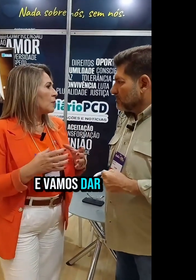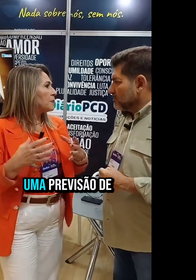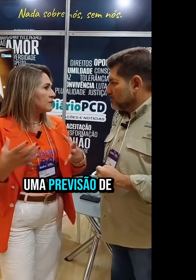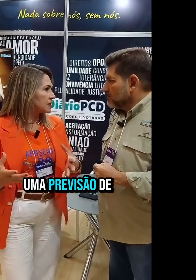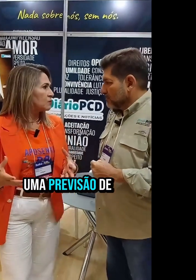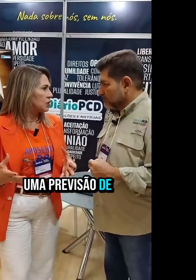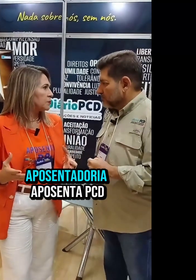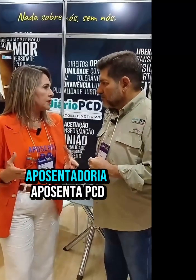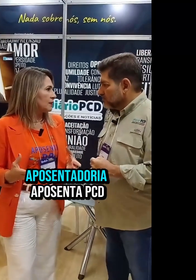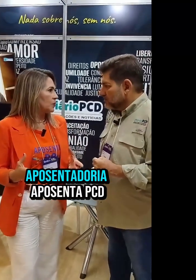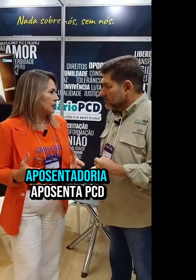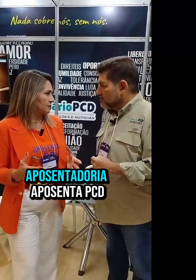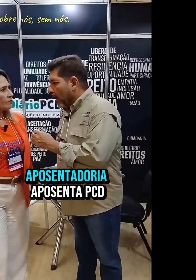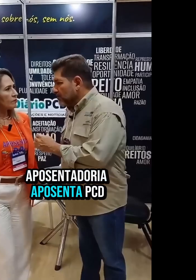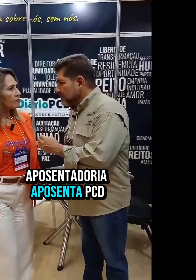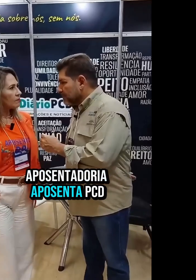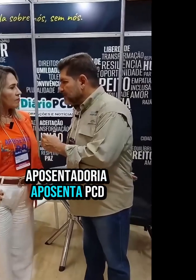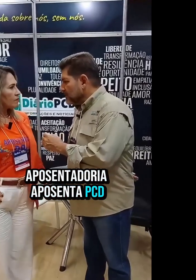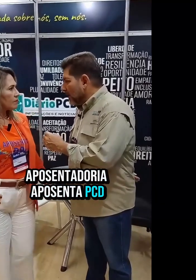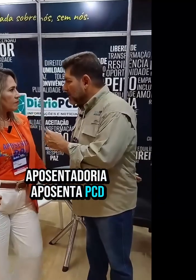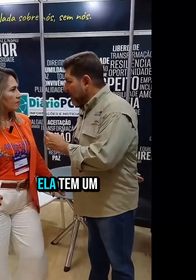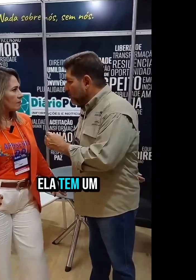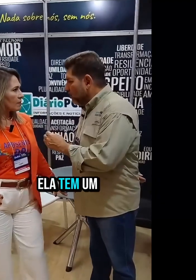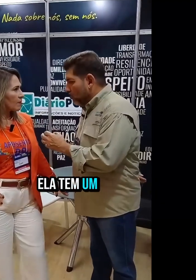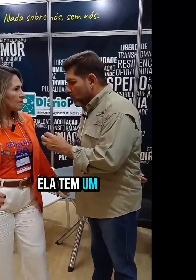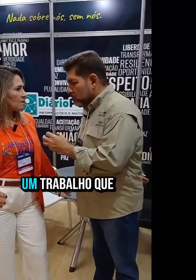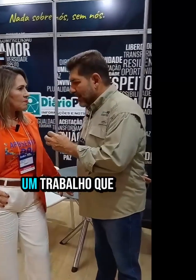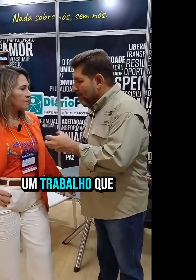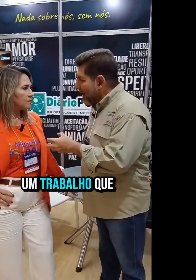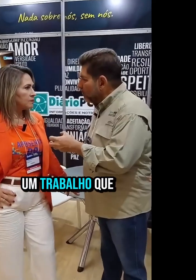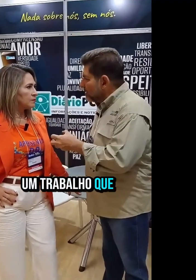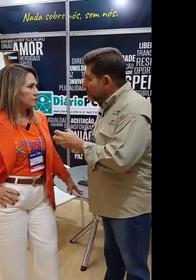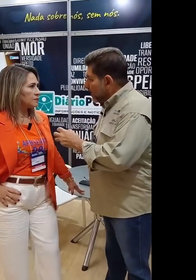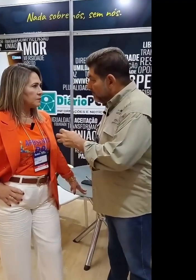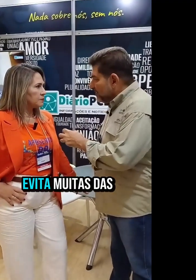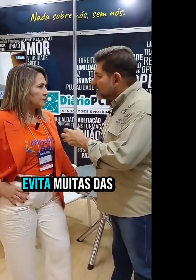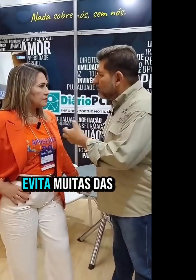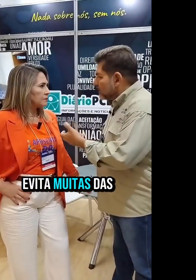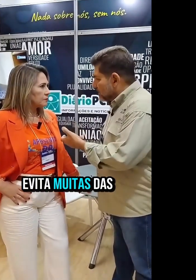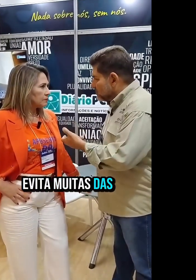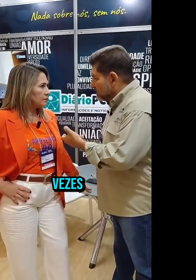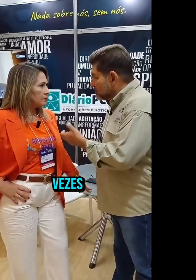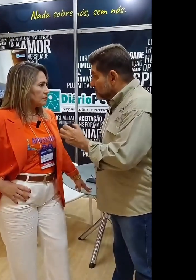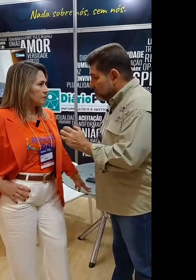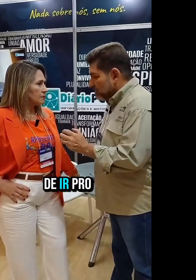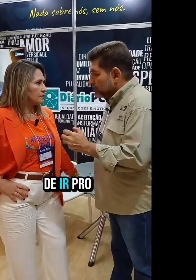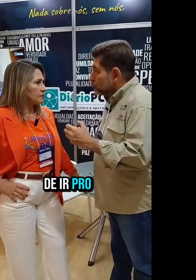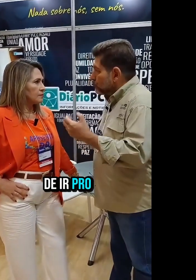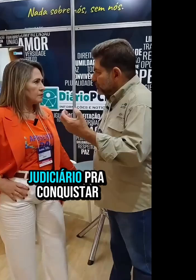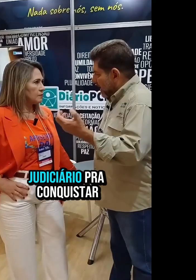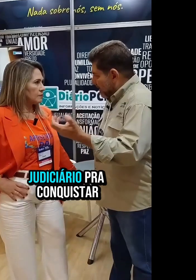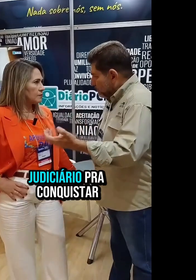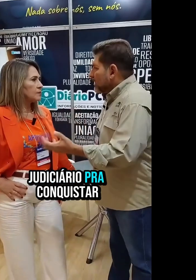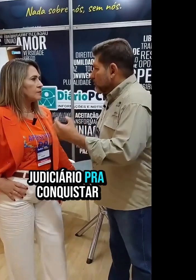dar uma previsão de aposentadoria. A Aposenta PCD ela tem um trabalho que evita muitas das vezes de ir para